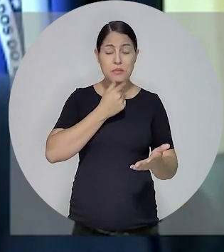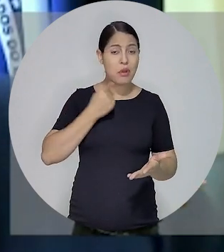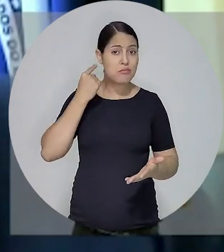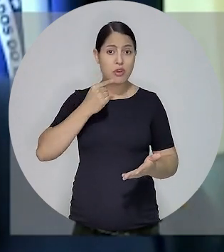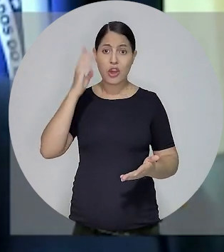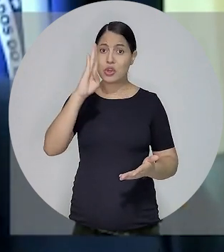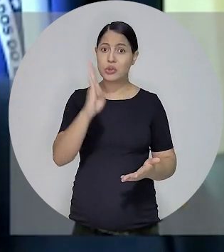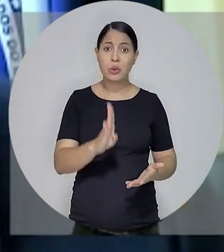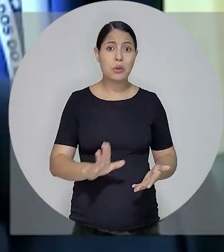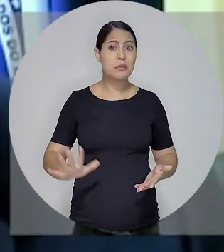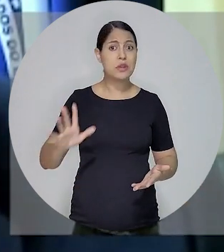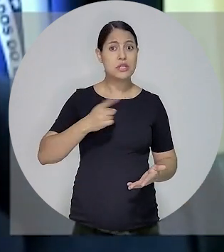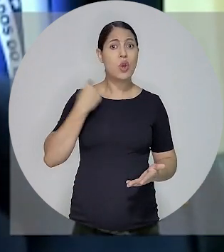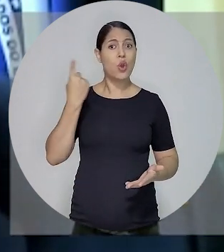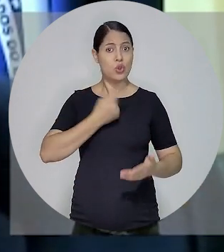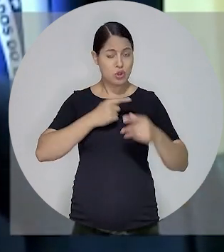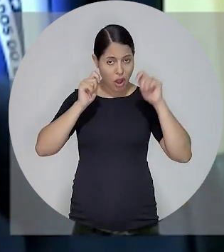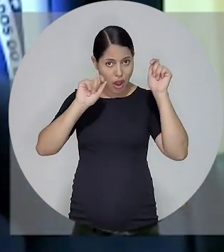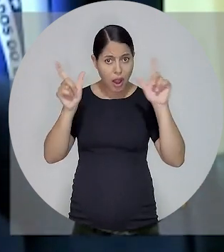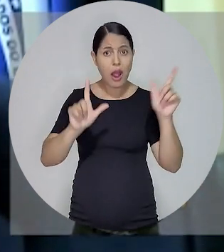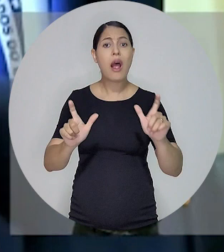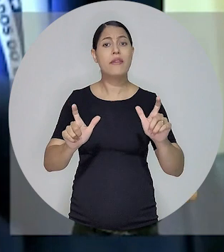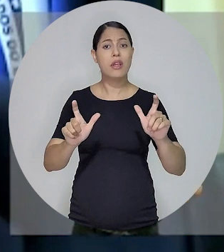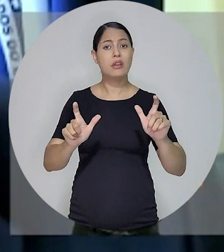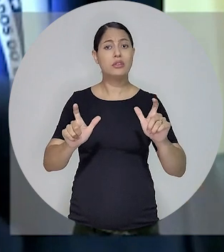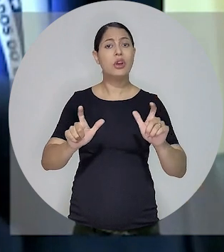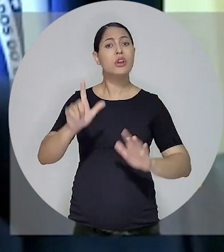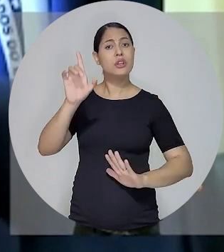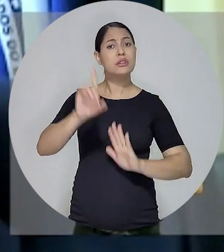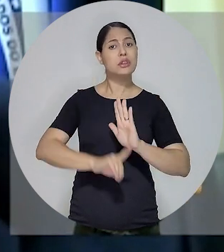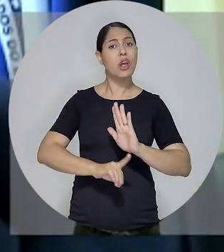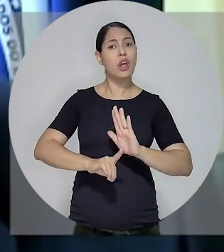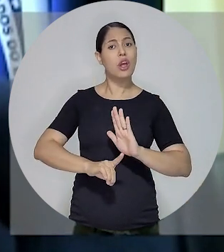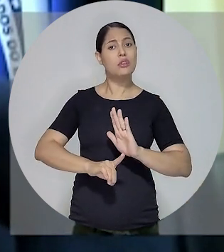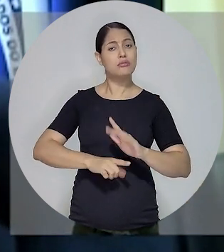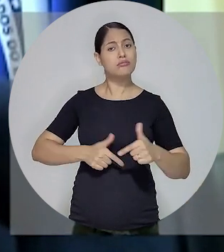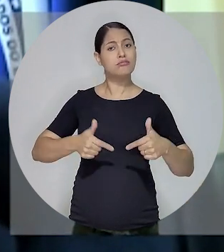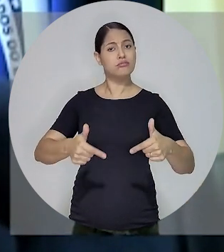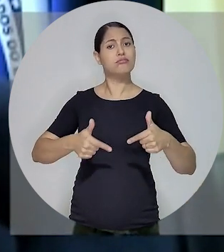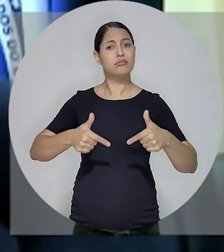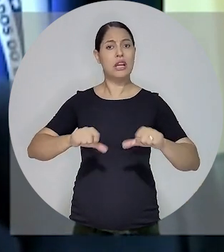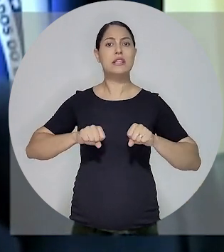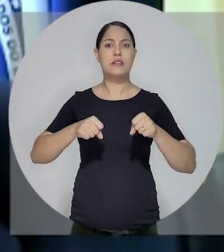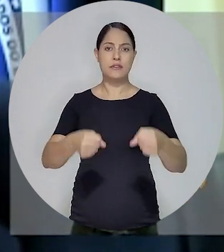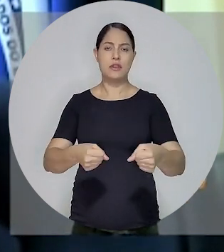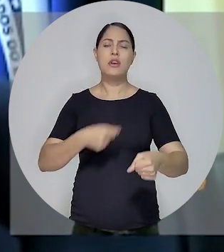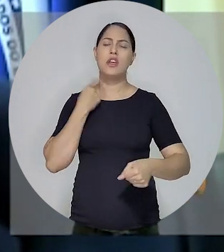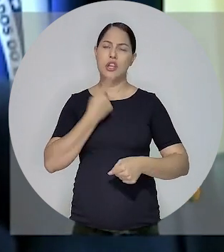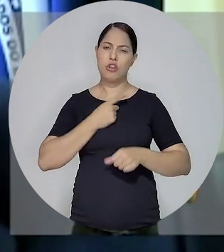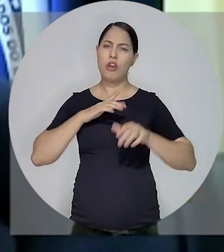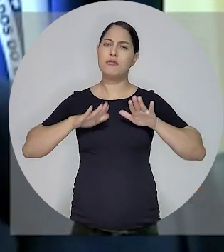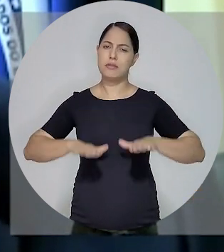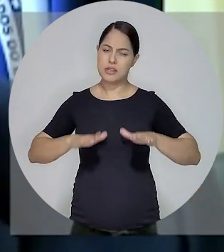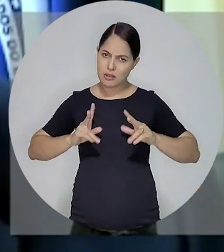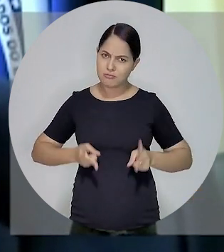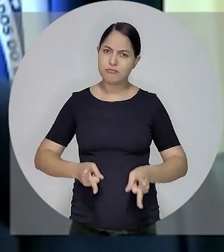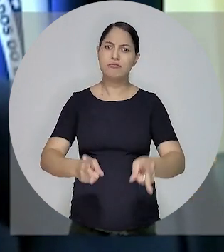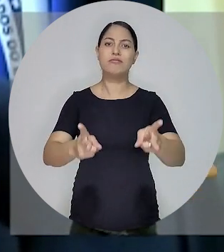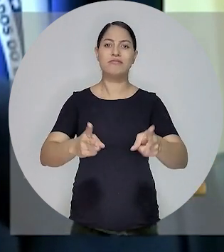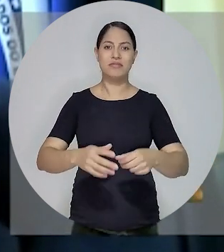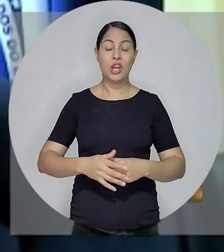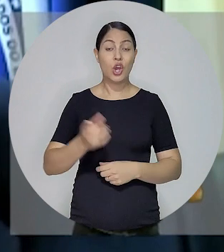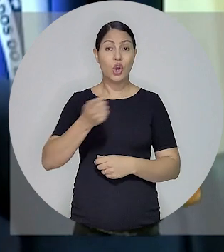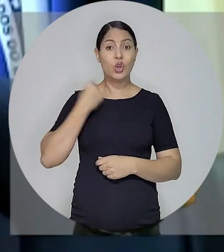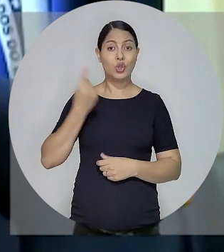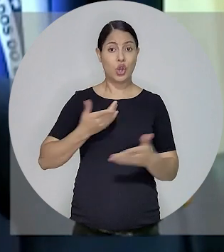Advogadas e advogados brasileiros, sempre estivemos atentos e vigilantes para defender o Estado de Direito sempre que necessário, e assim nos